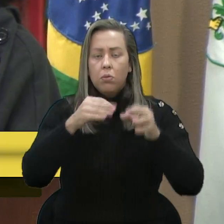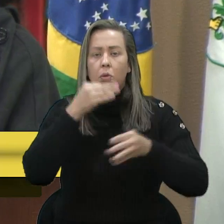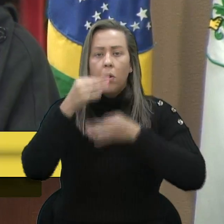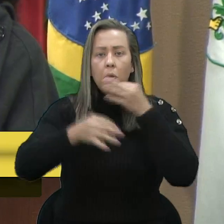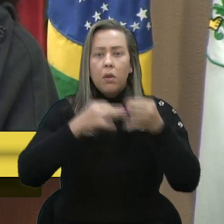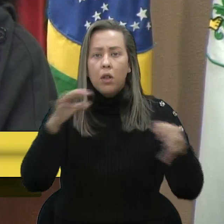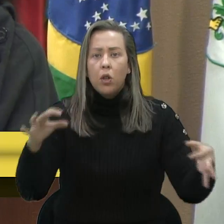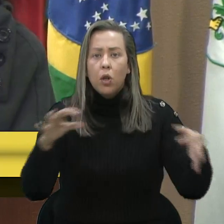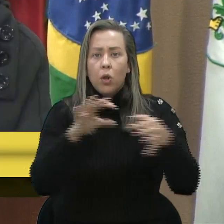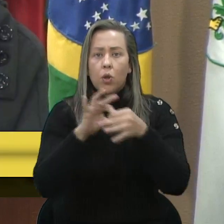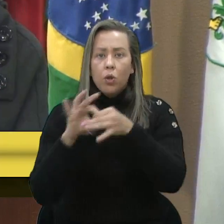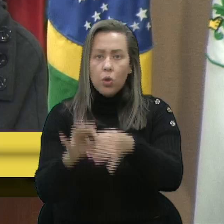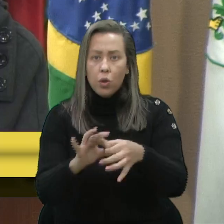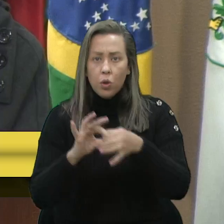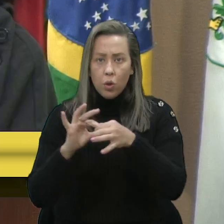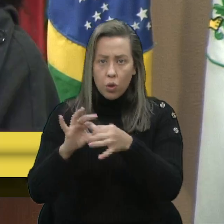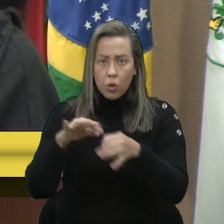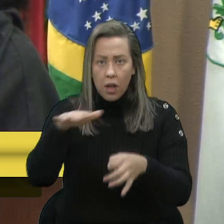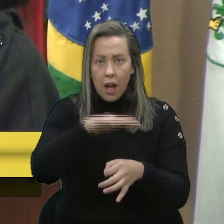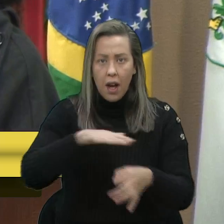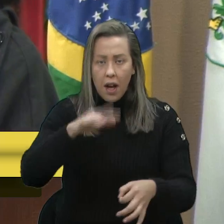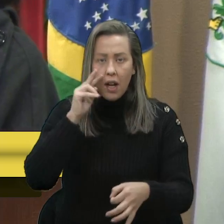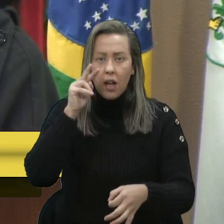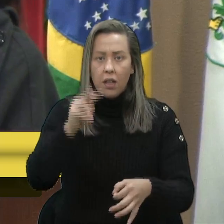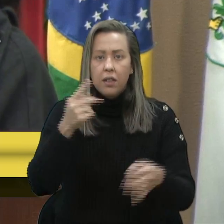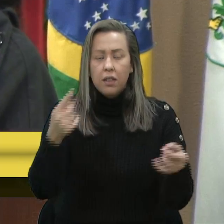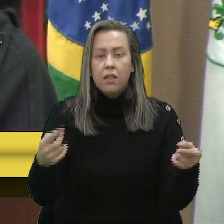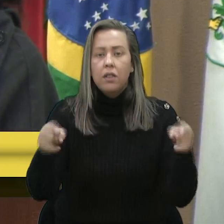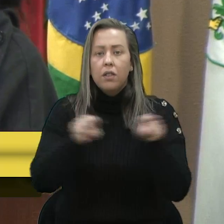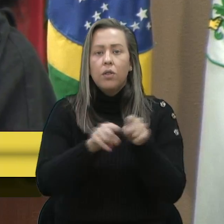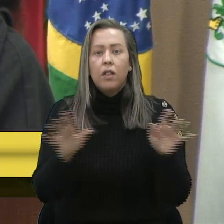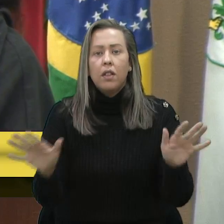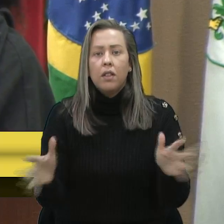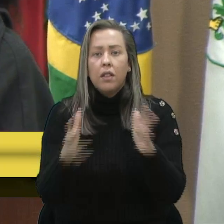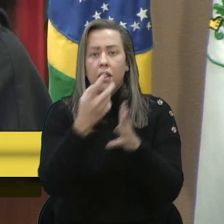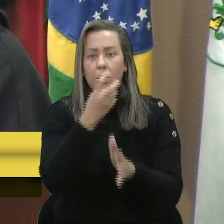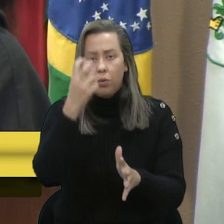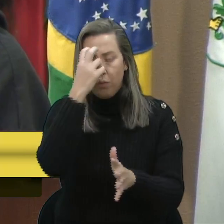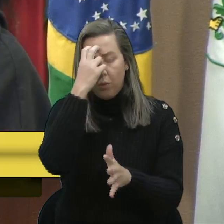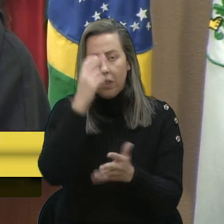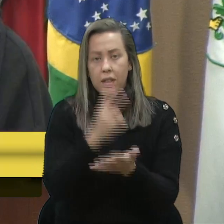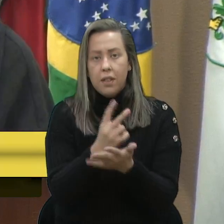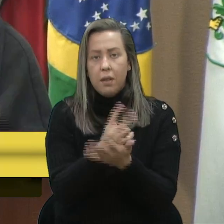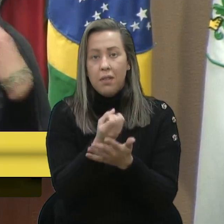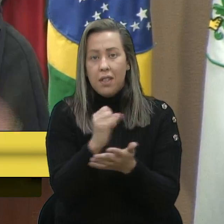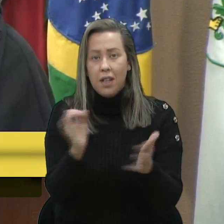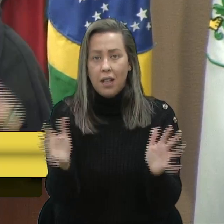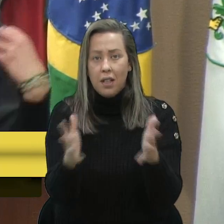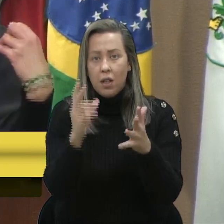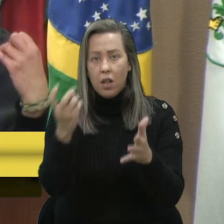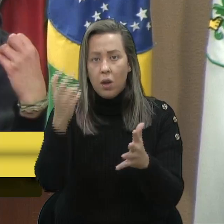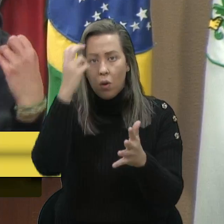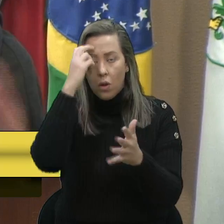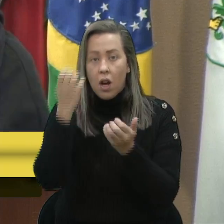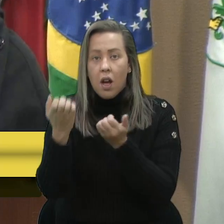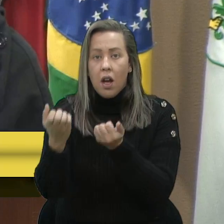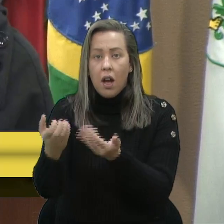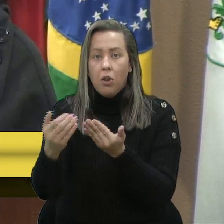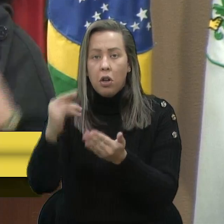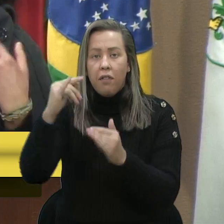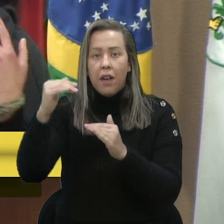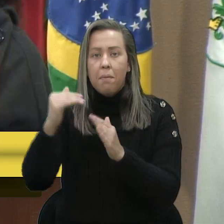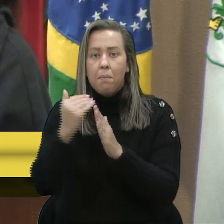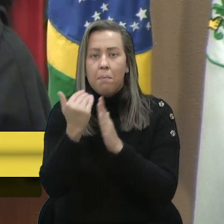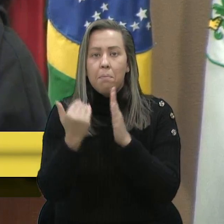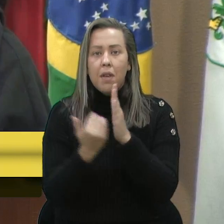Vamos juntos olhar para esse setor e vamos juntos incentivar a cultura, porque incentivando a cultura é um jovem a menos na rua